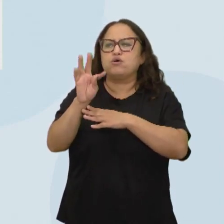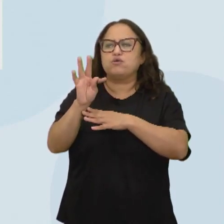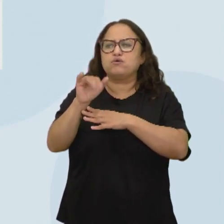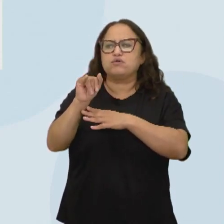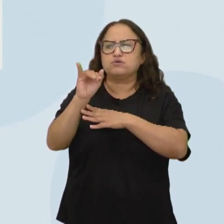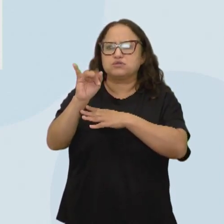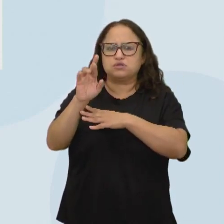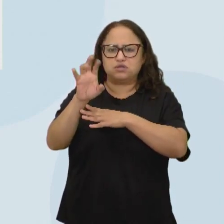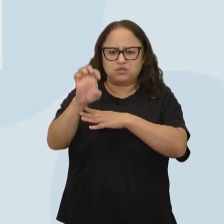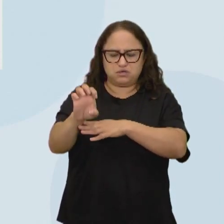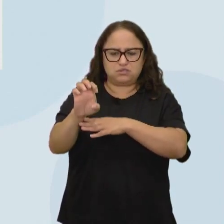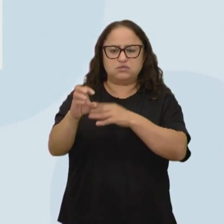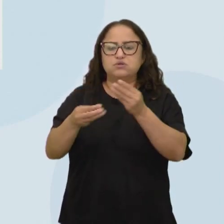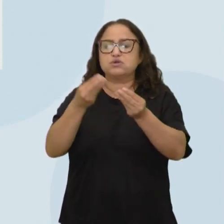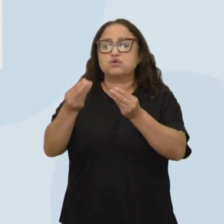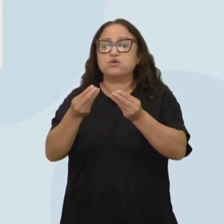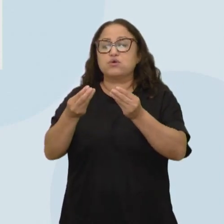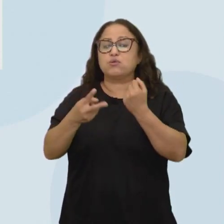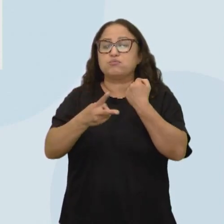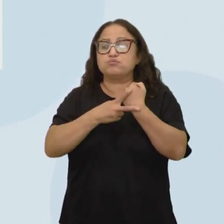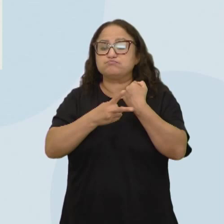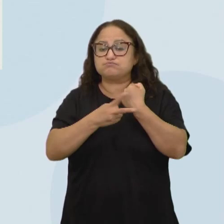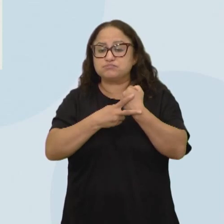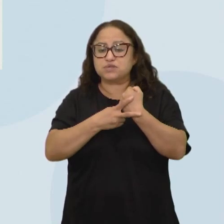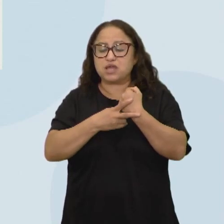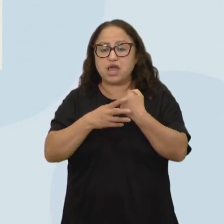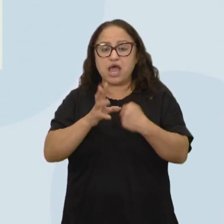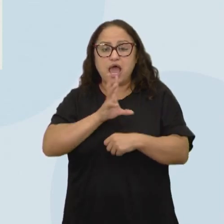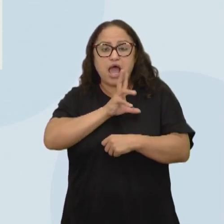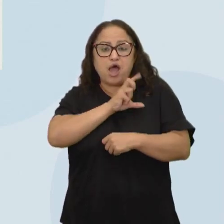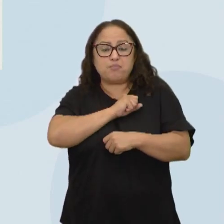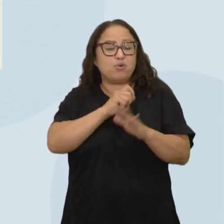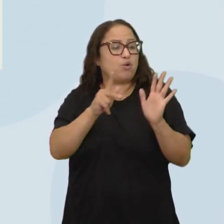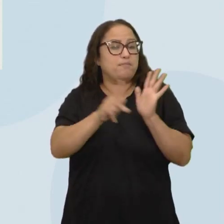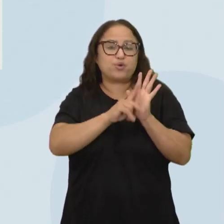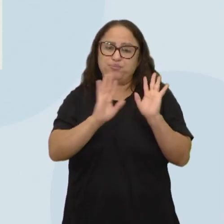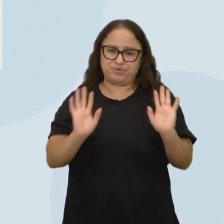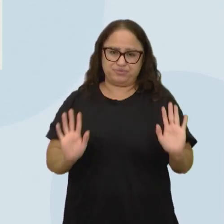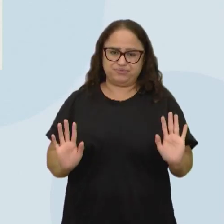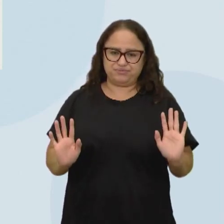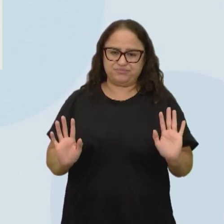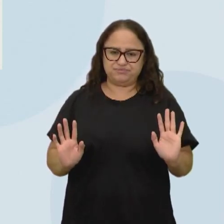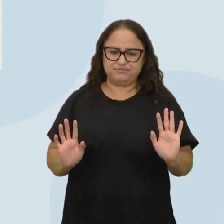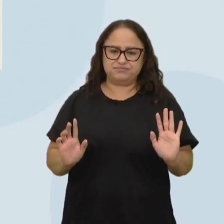dicionário filosófico, define o verbete amor próprio. Ele coloca